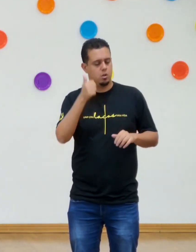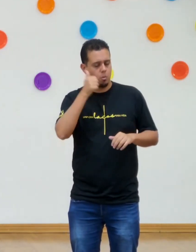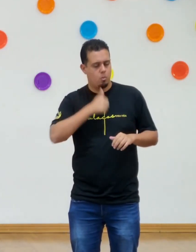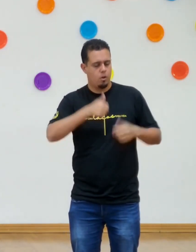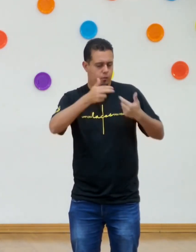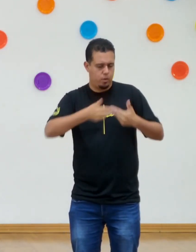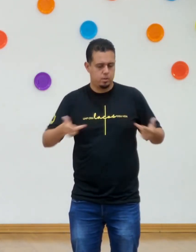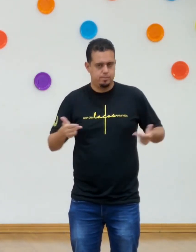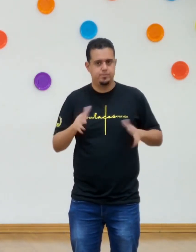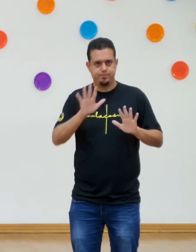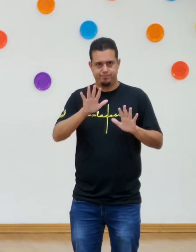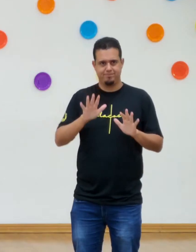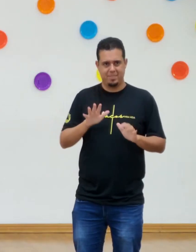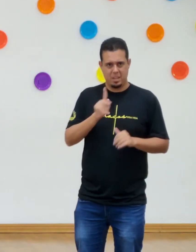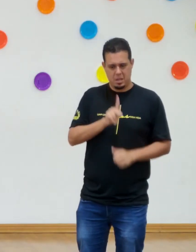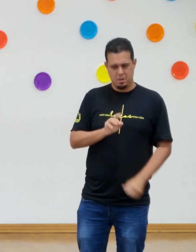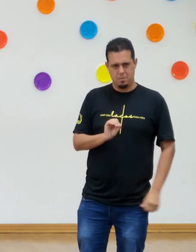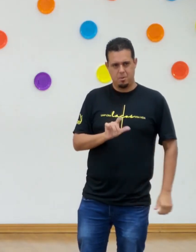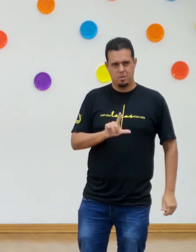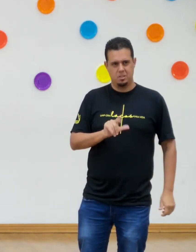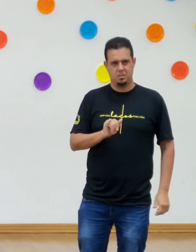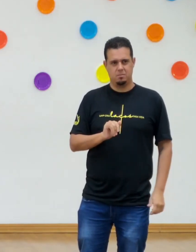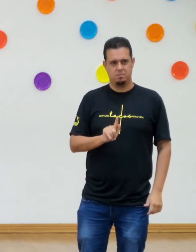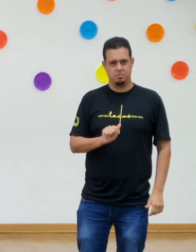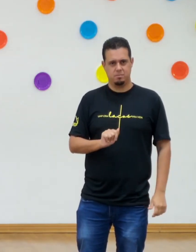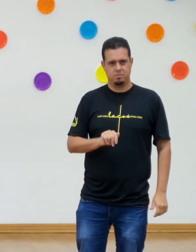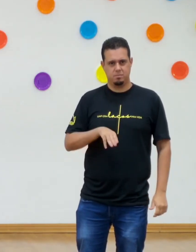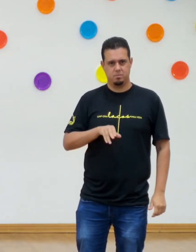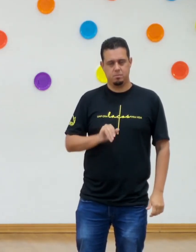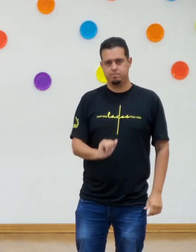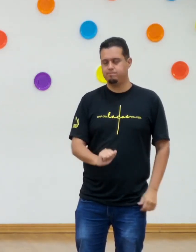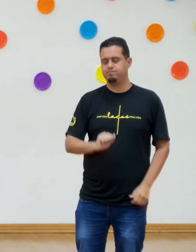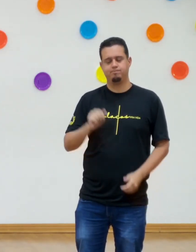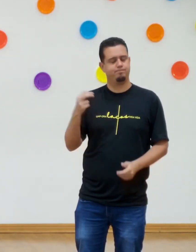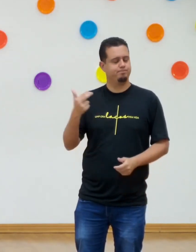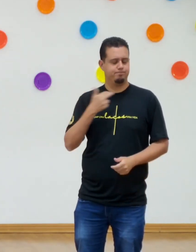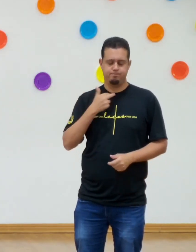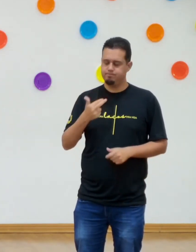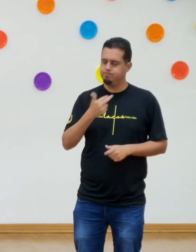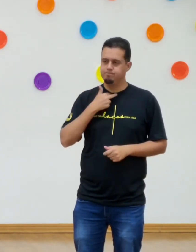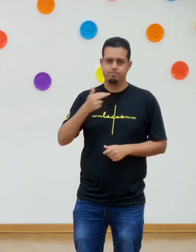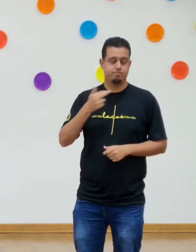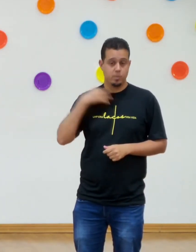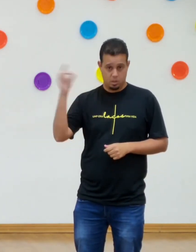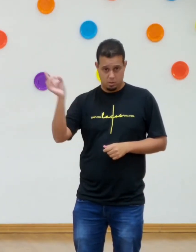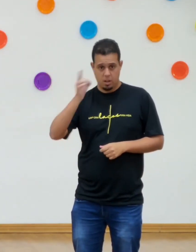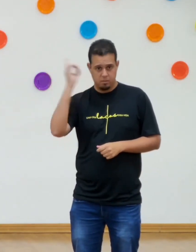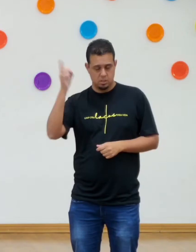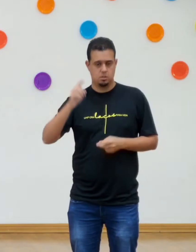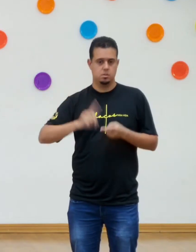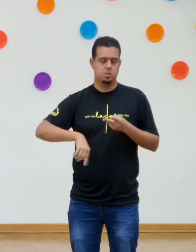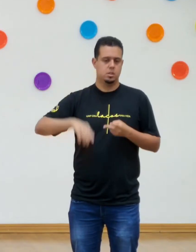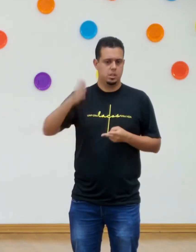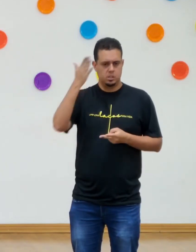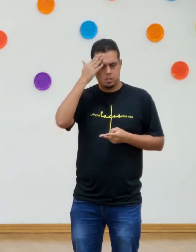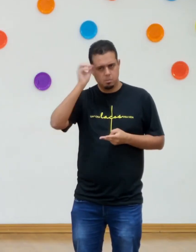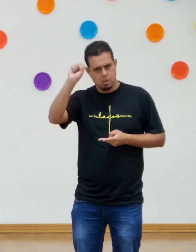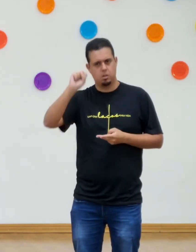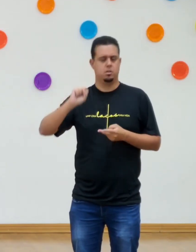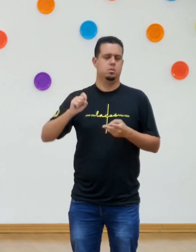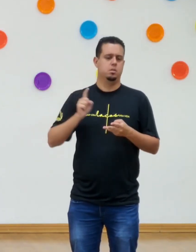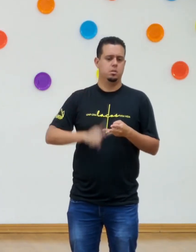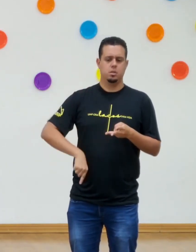claramente, não é permitido. Ainda que Davi, Salomão e outros exemplos do